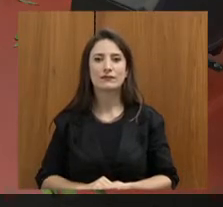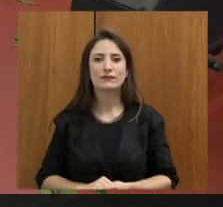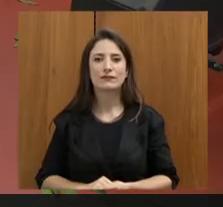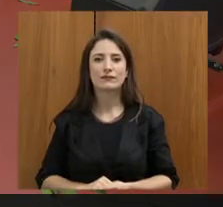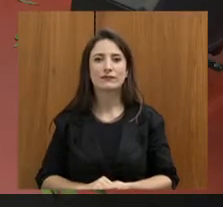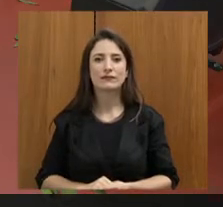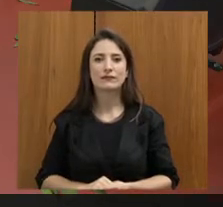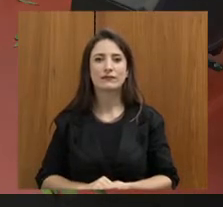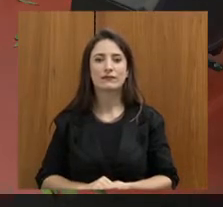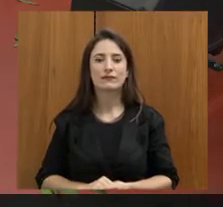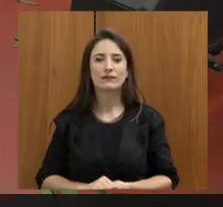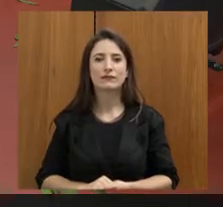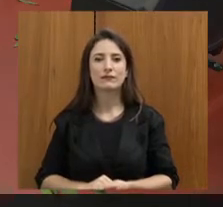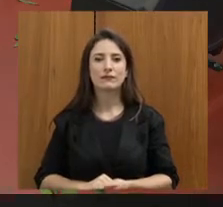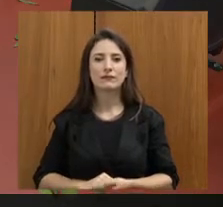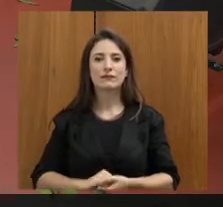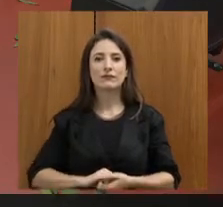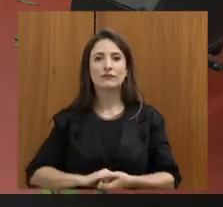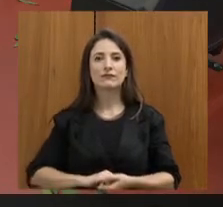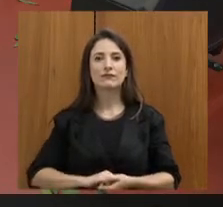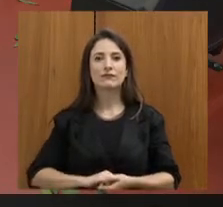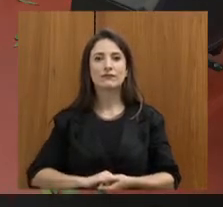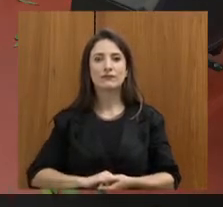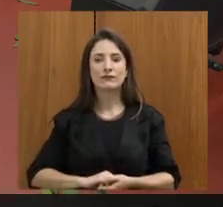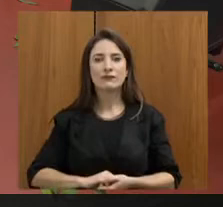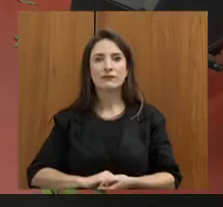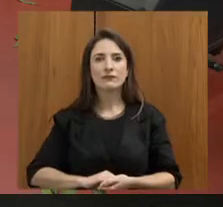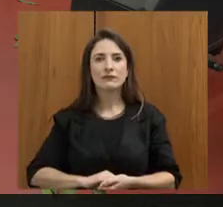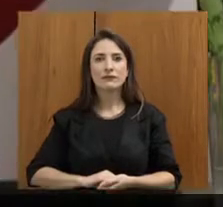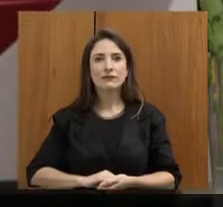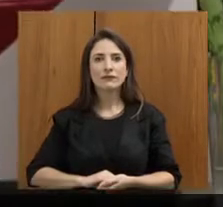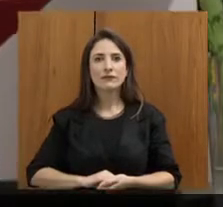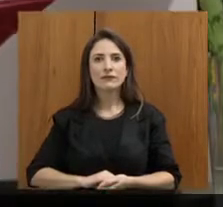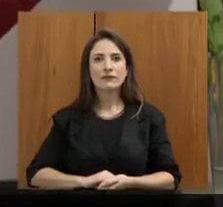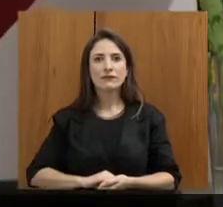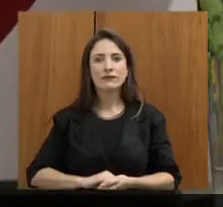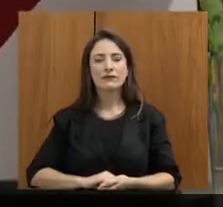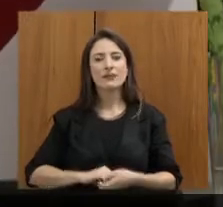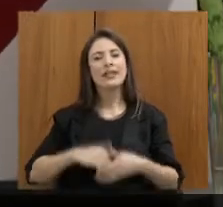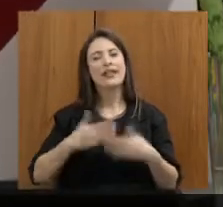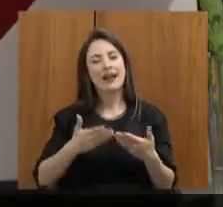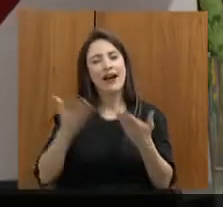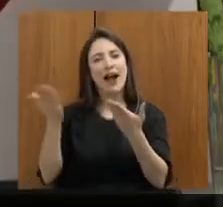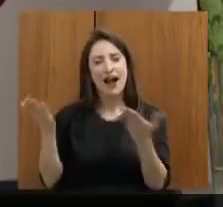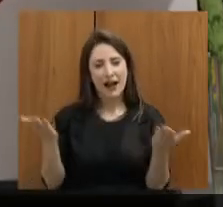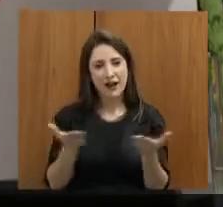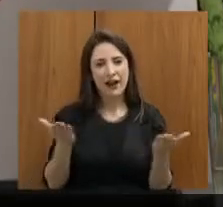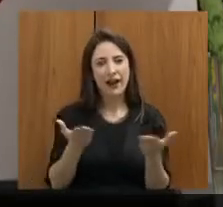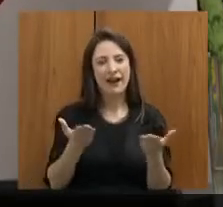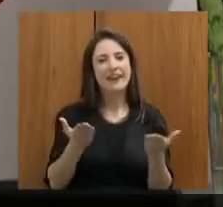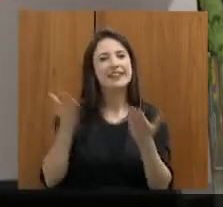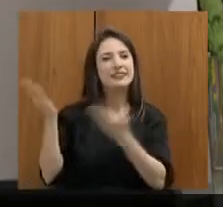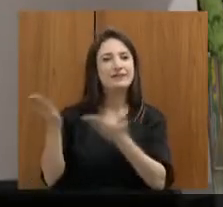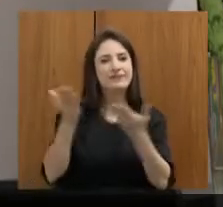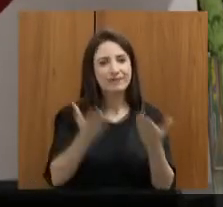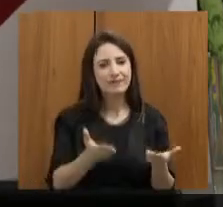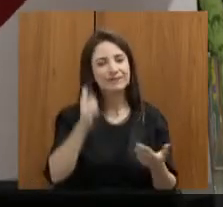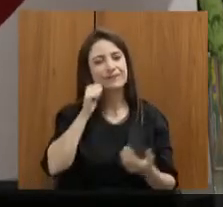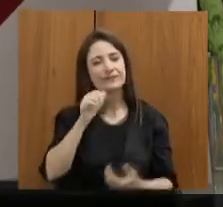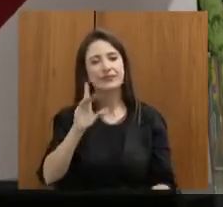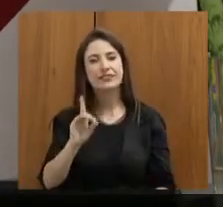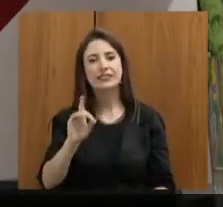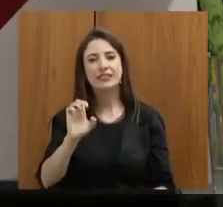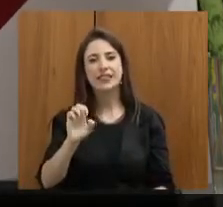E aí a e agora sim eu passo a palavra a senhora desse